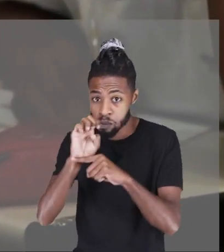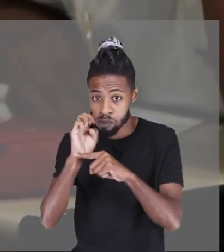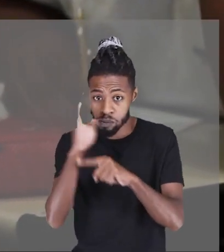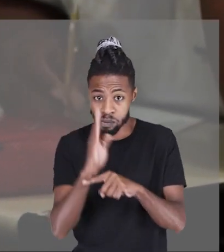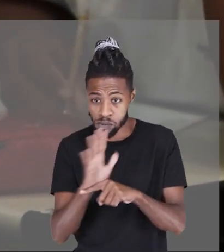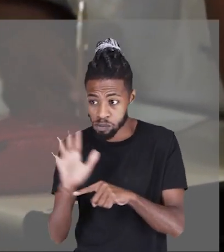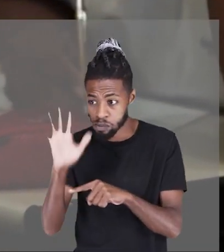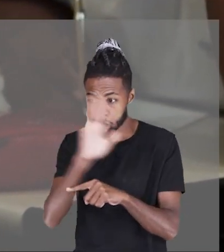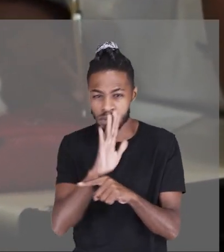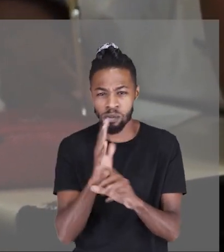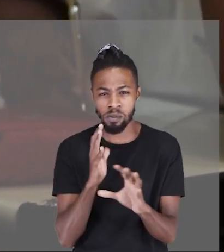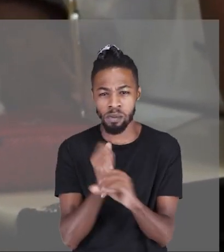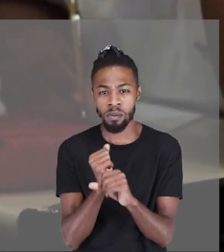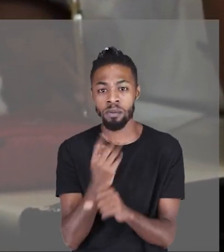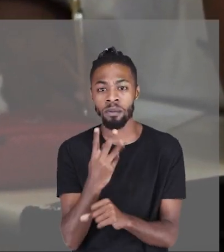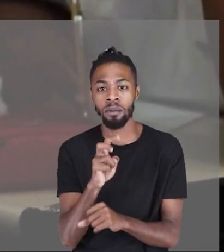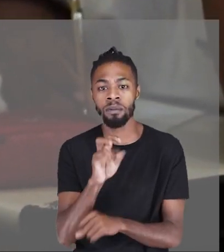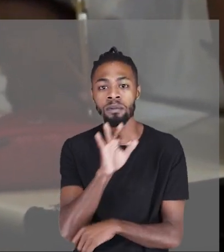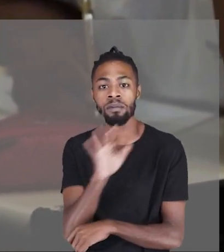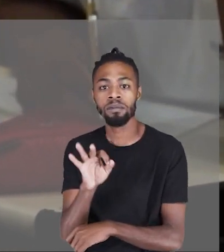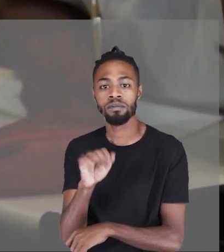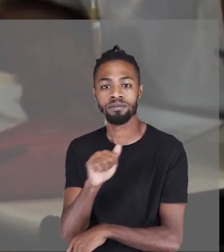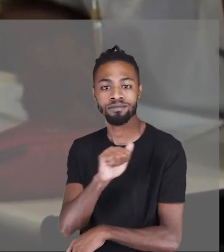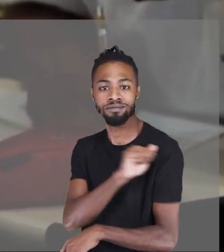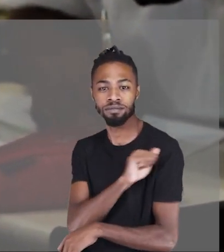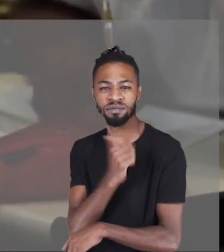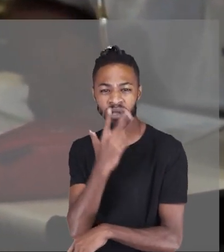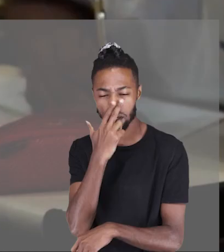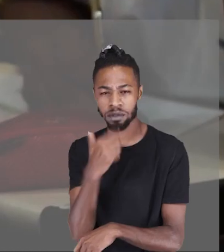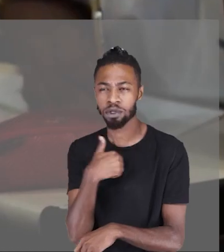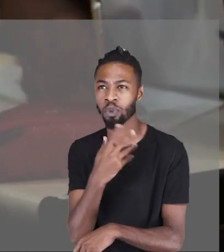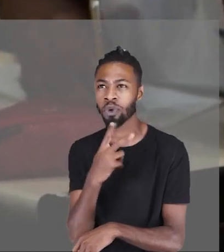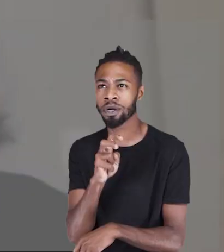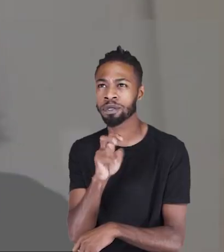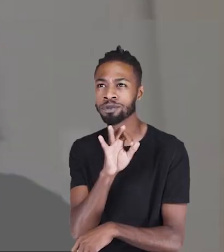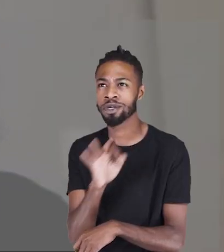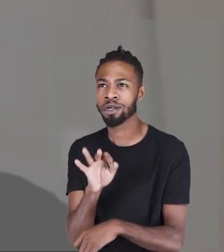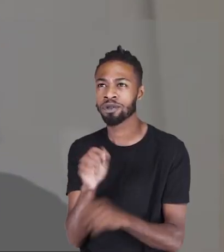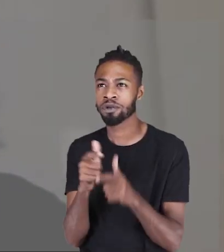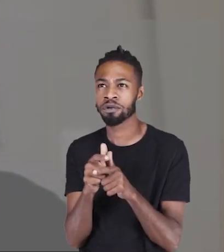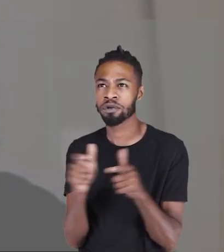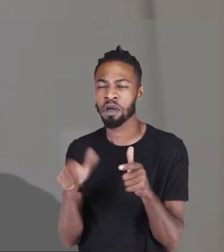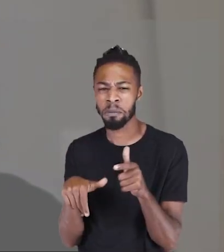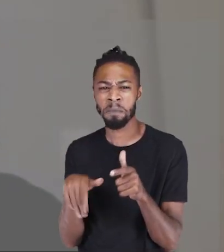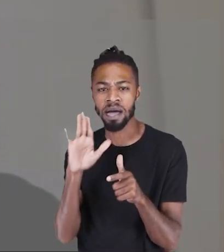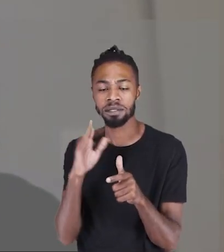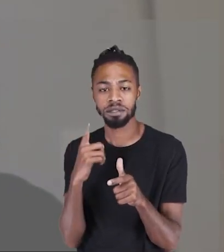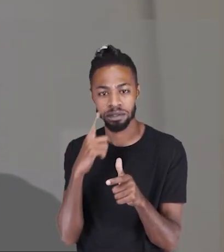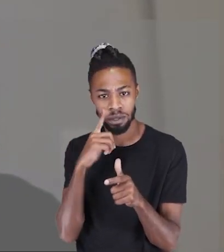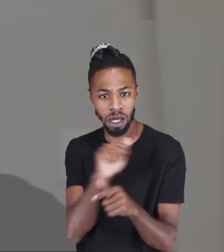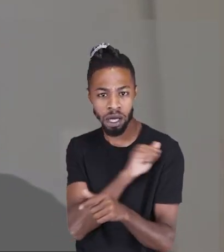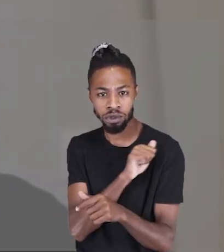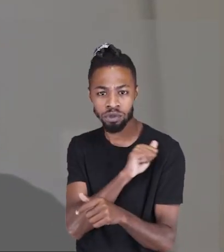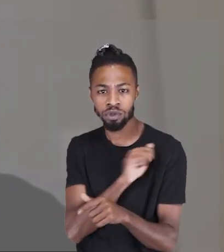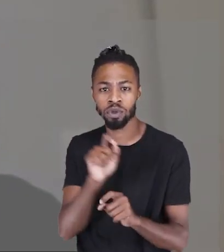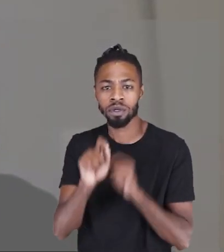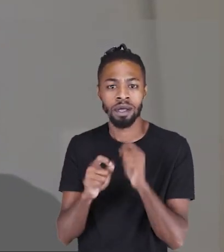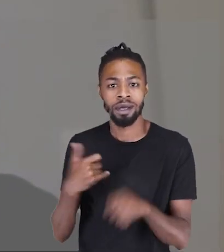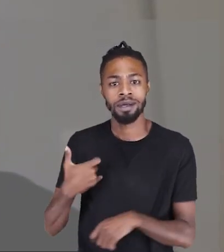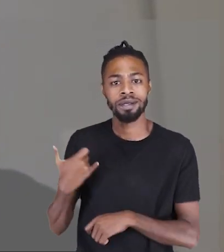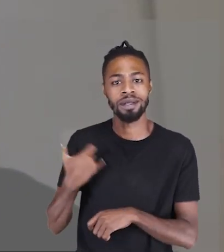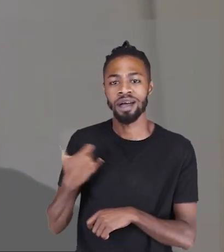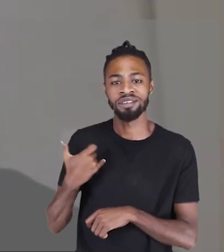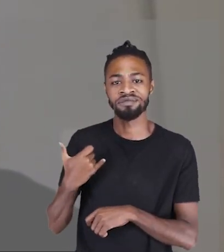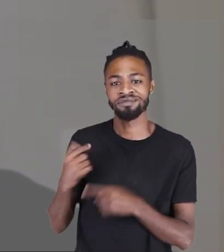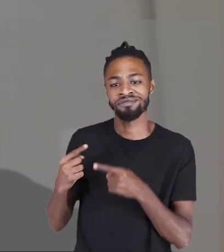em alguns estados no Brasil que beira 45% dos alunos, Então, mais de 45% dos